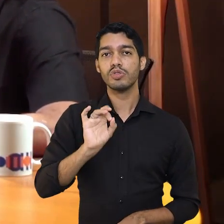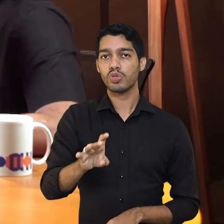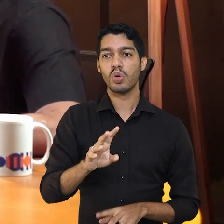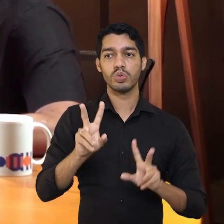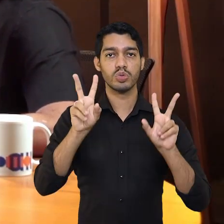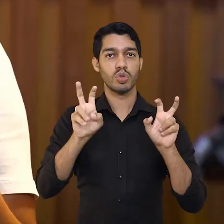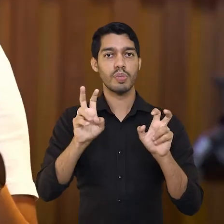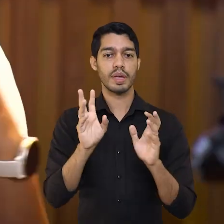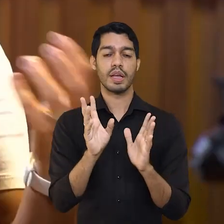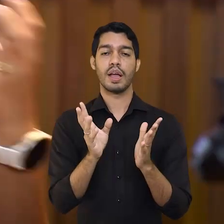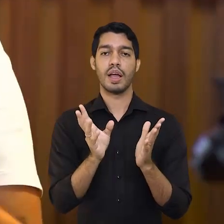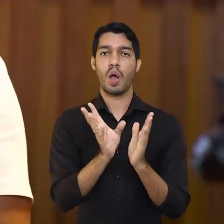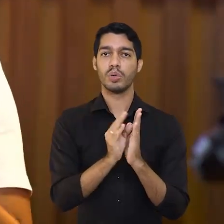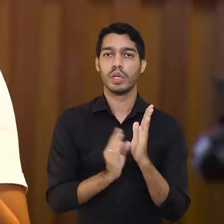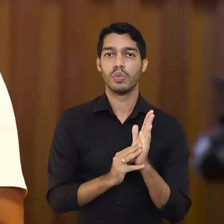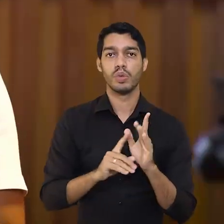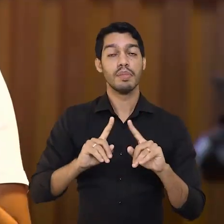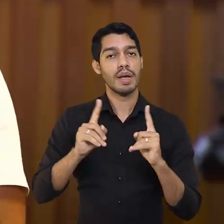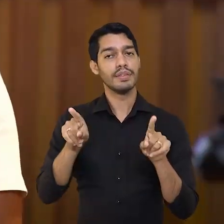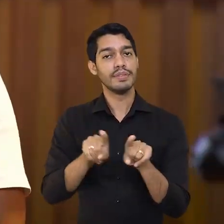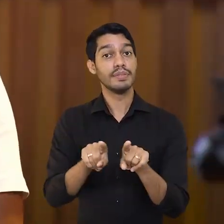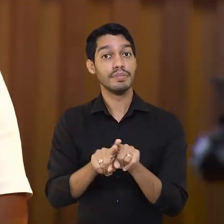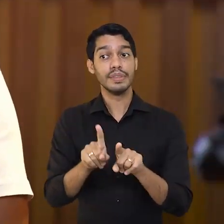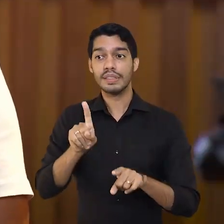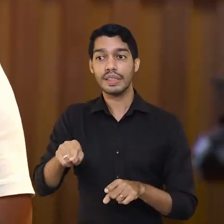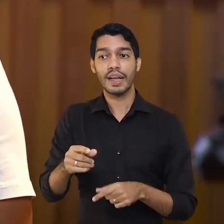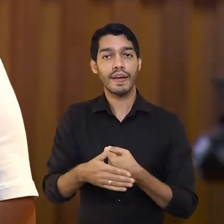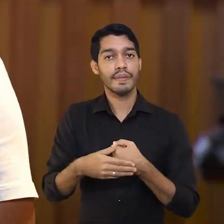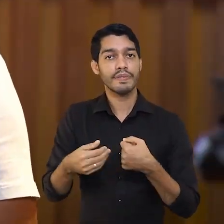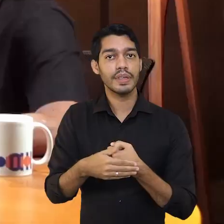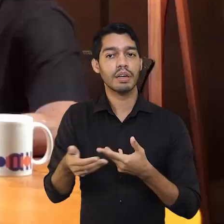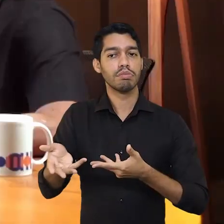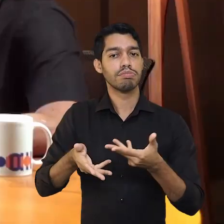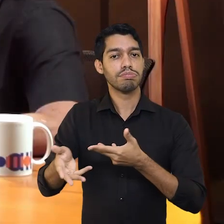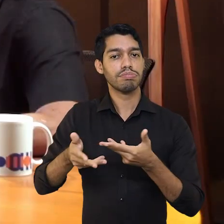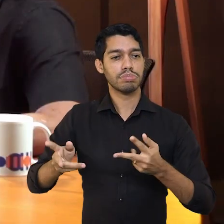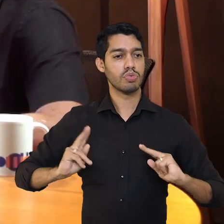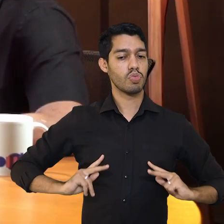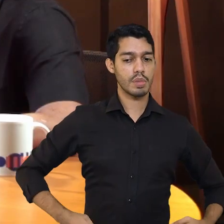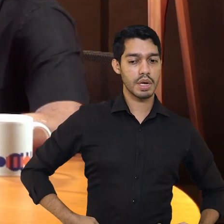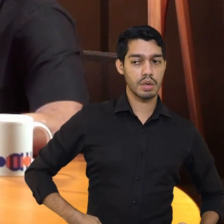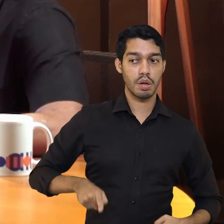IA, ela não substitui competências que são absolutamente humanas, né? A